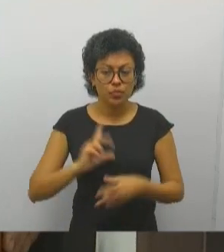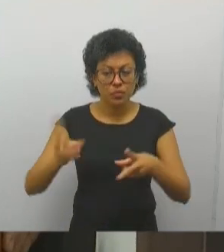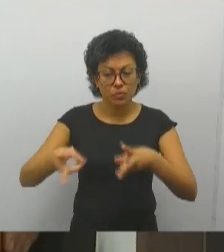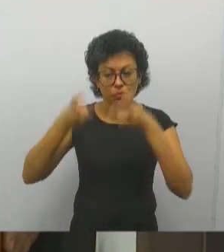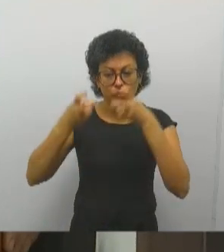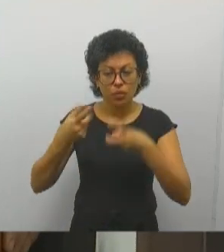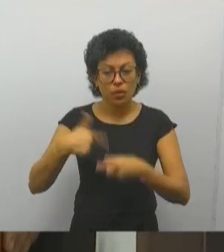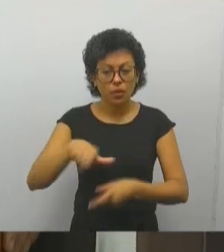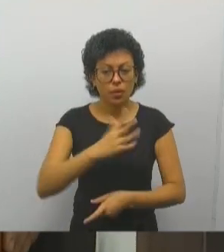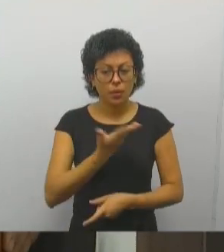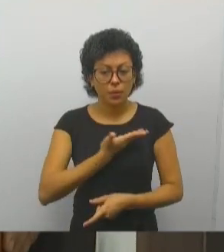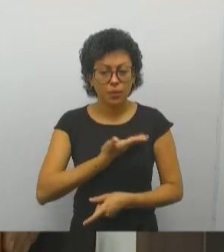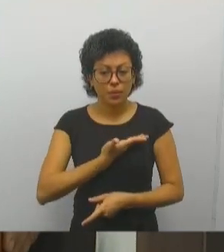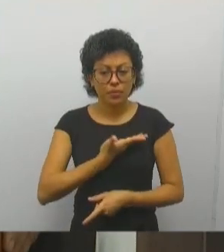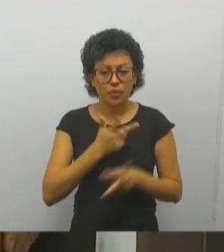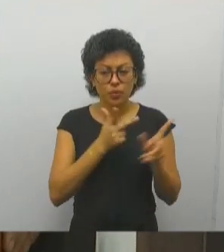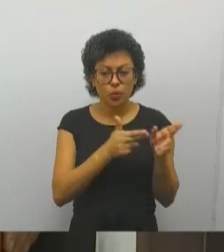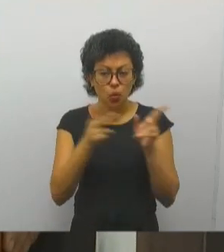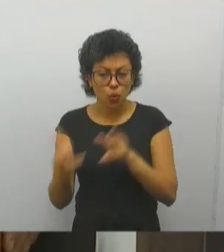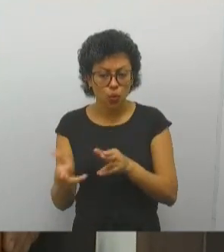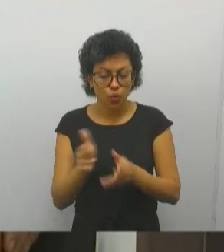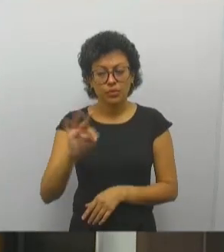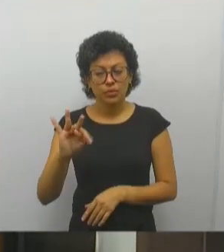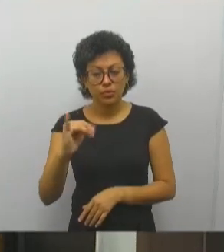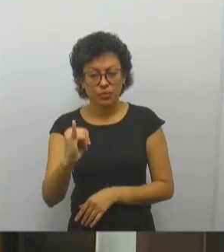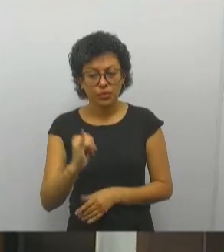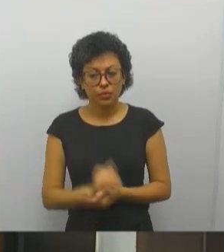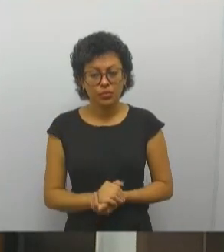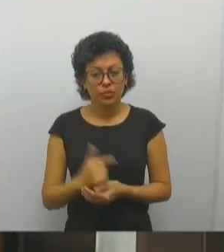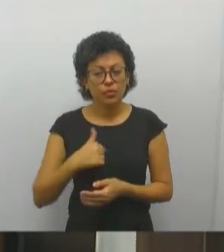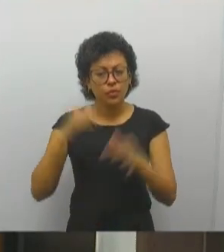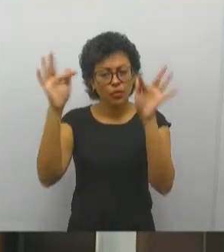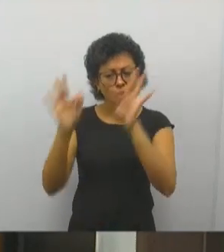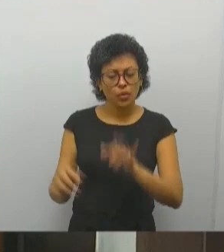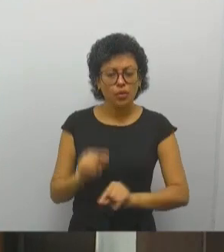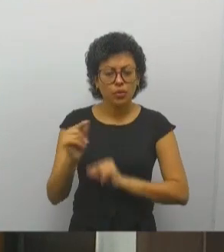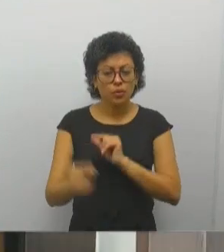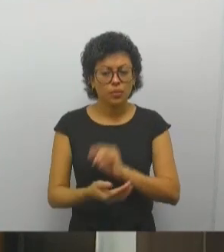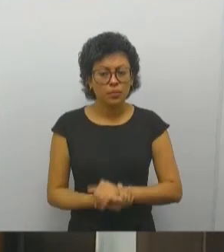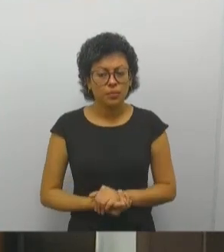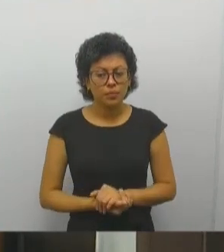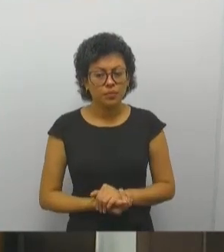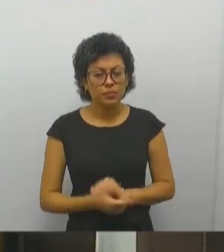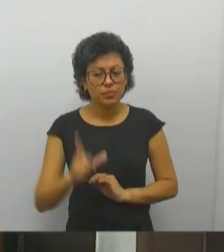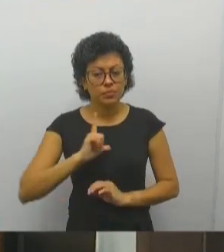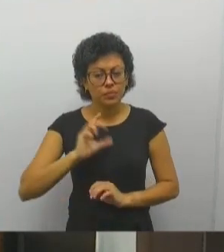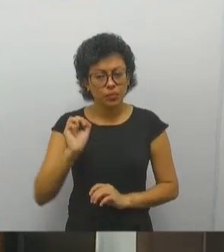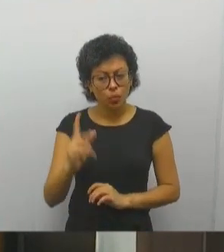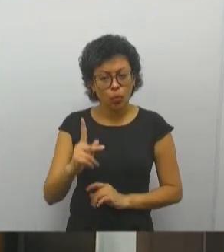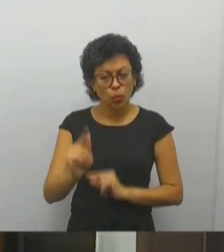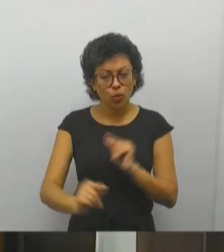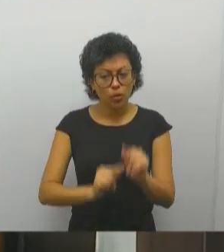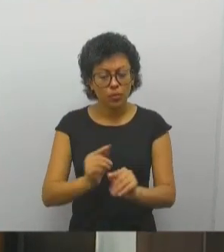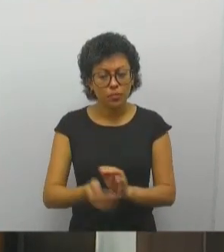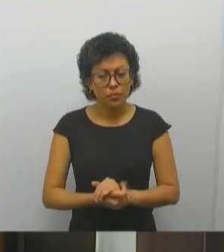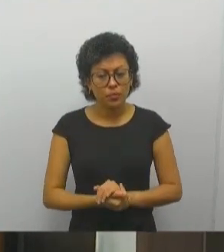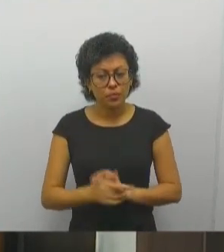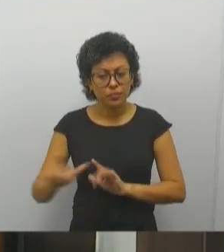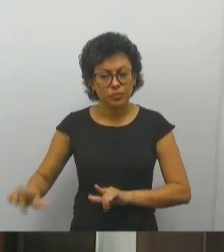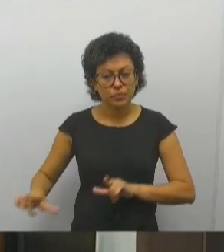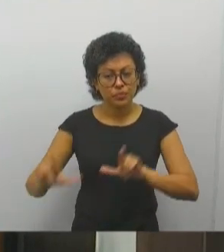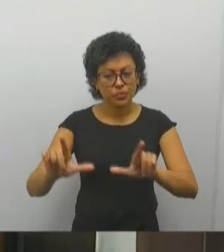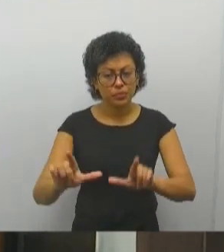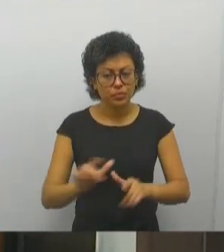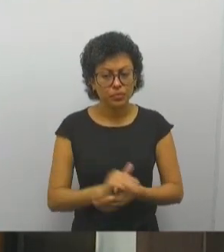diversos colegas fazendo fazendo esse trabalho eu fico muito feliz de ter a op unidade de dar uma